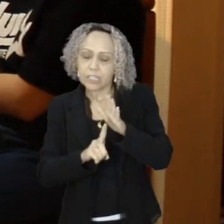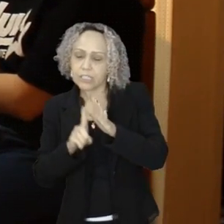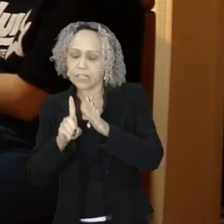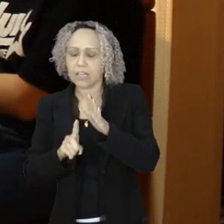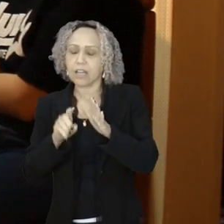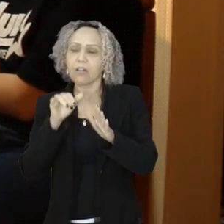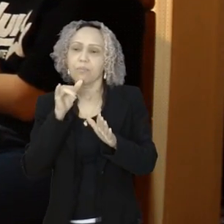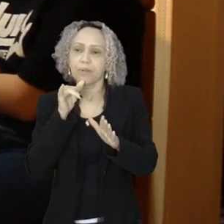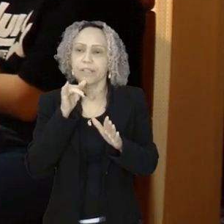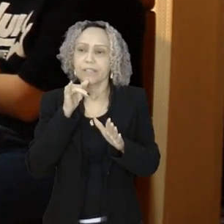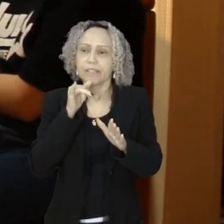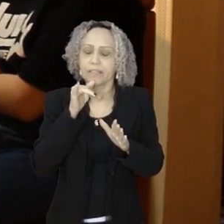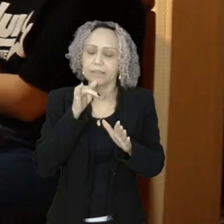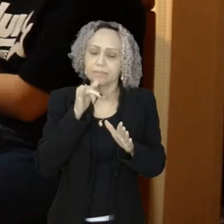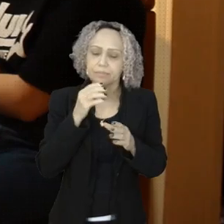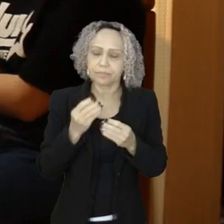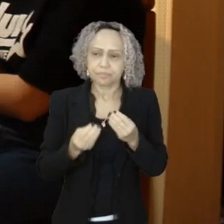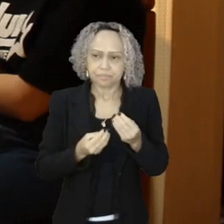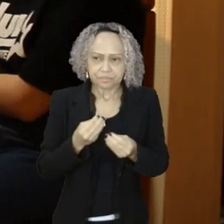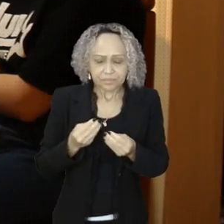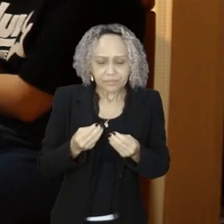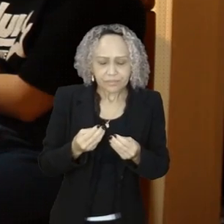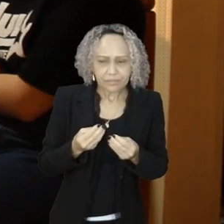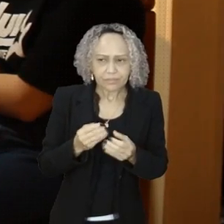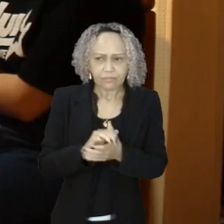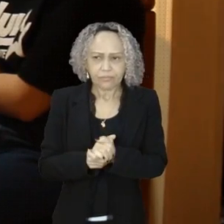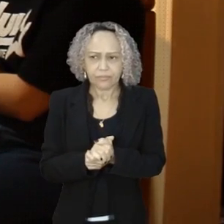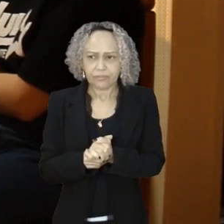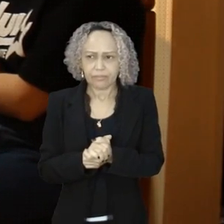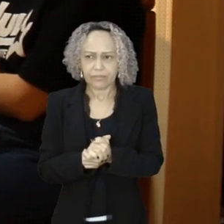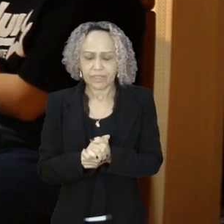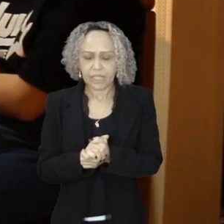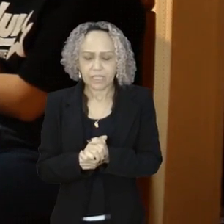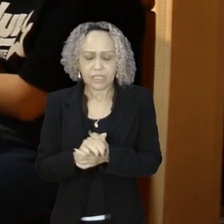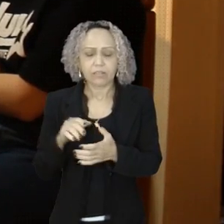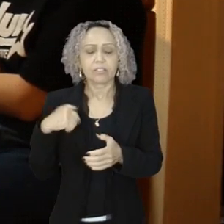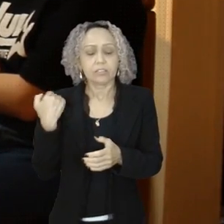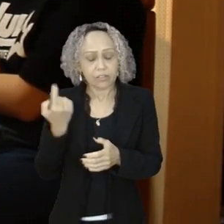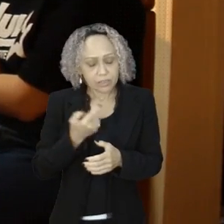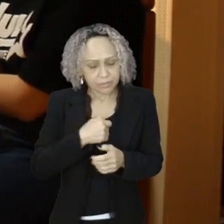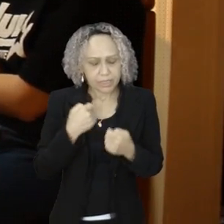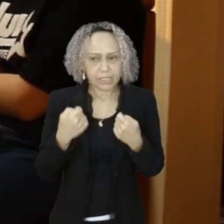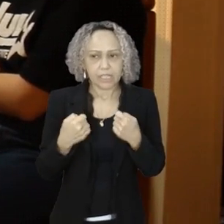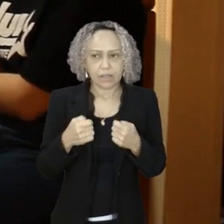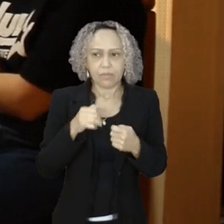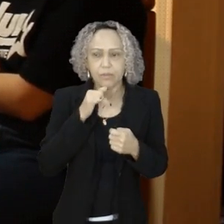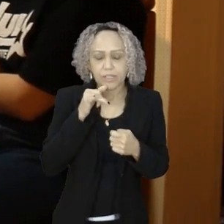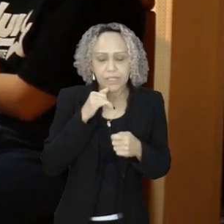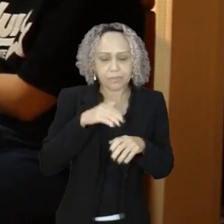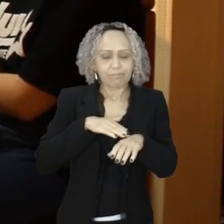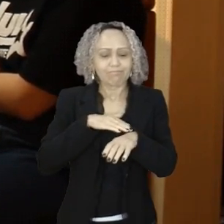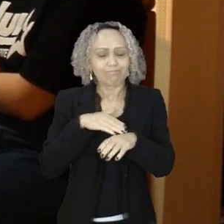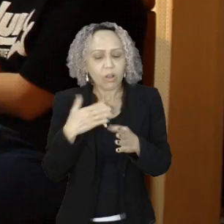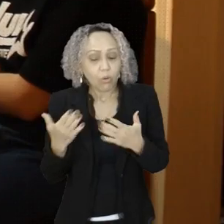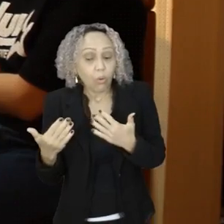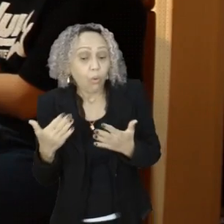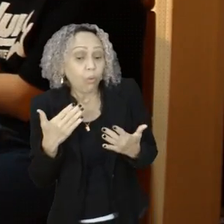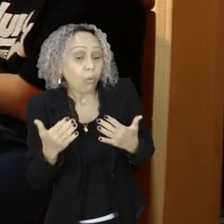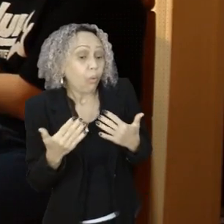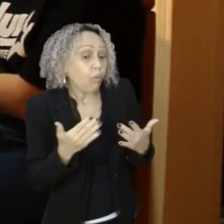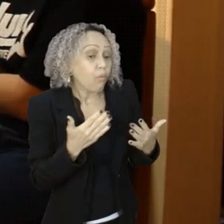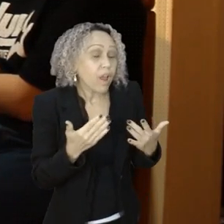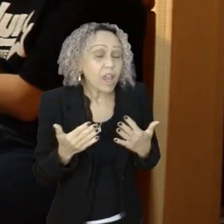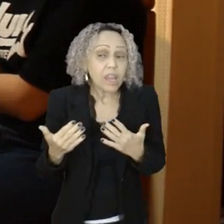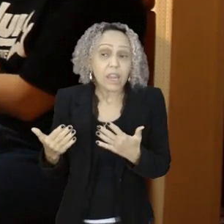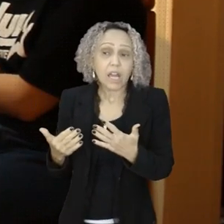trabalho, essas coisas todas, mas que tinham formas de cooptar direções por esses processos todos. E nós